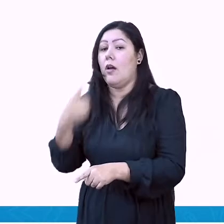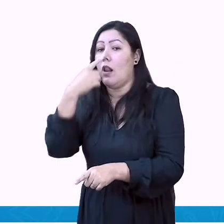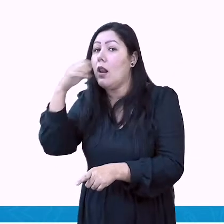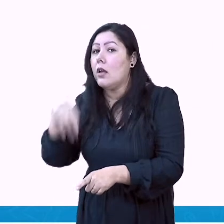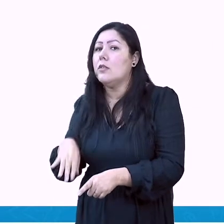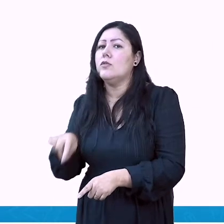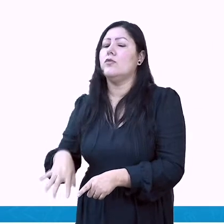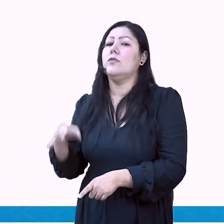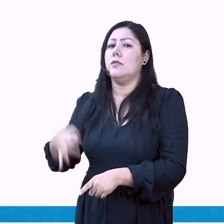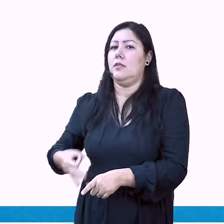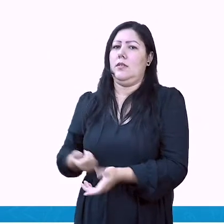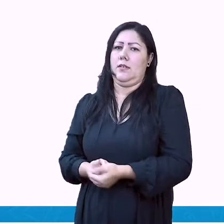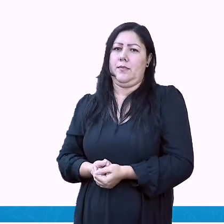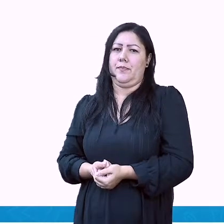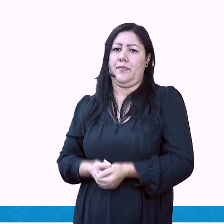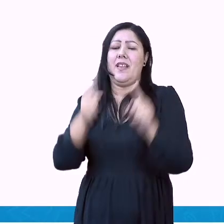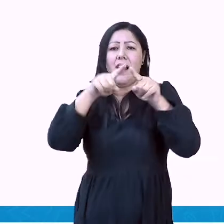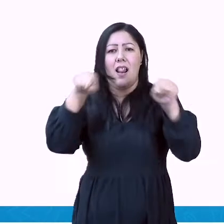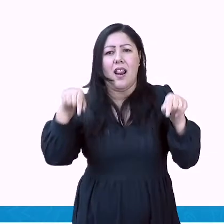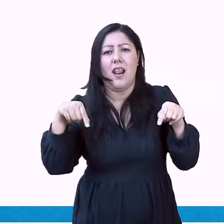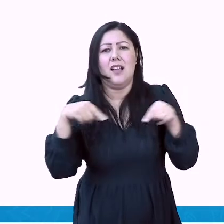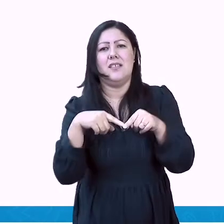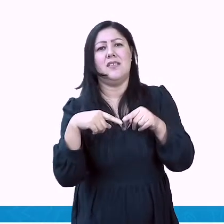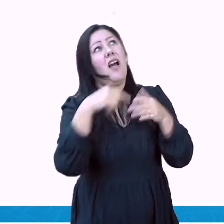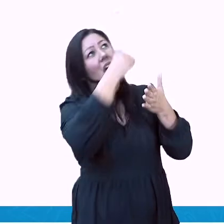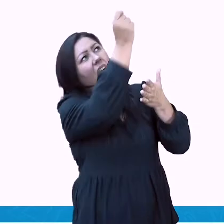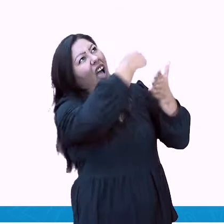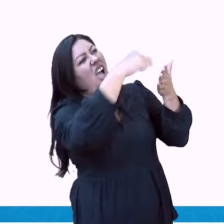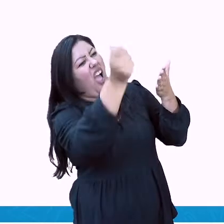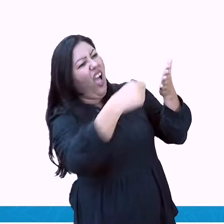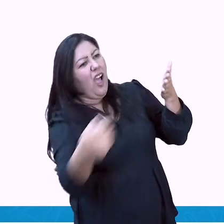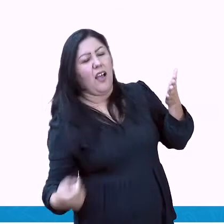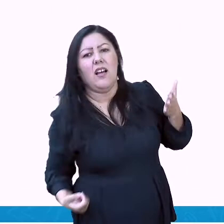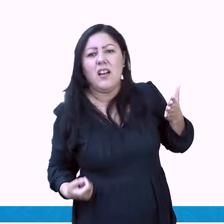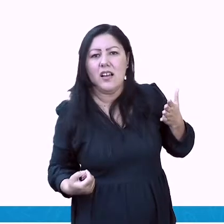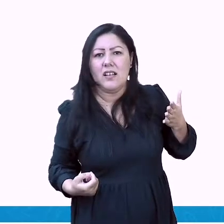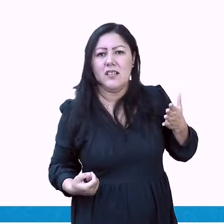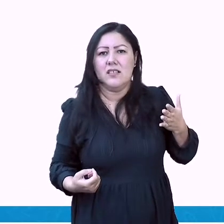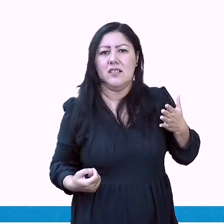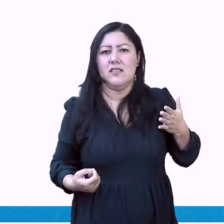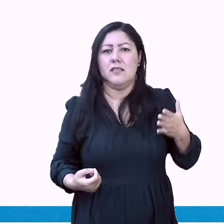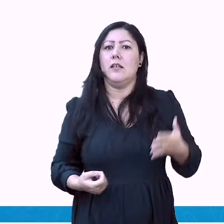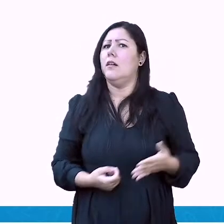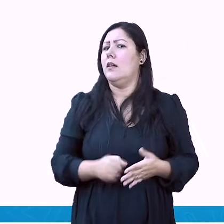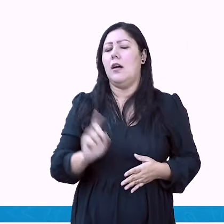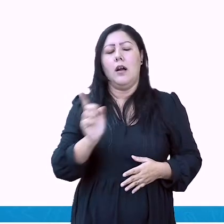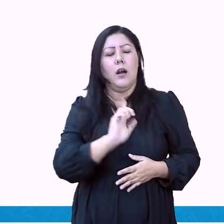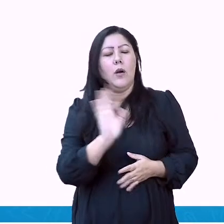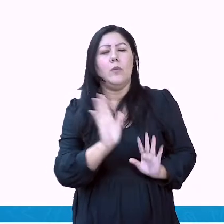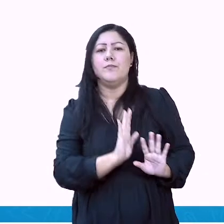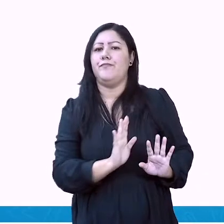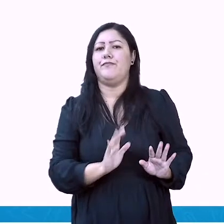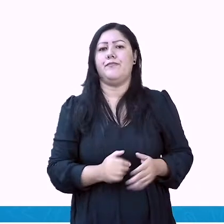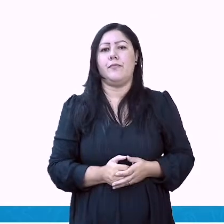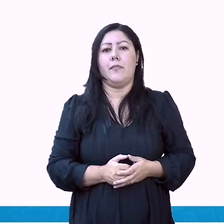escola quando tem aula presencial, cuidar da escola. É porque isso